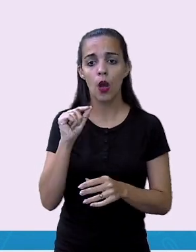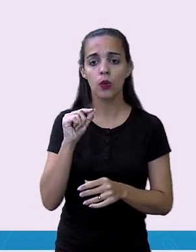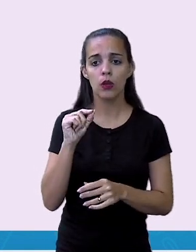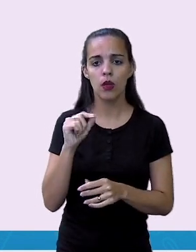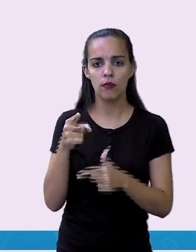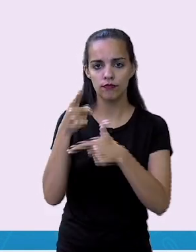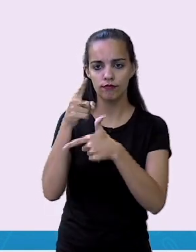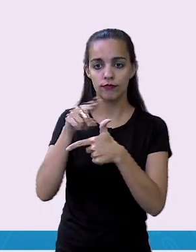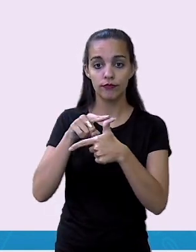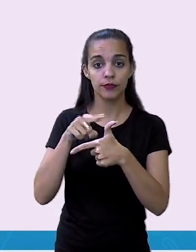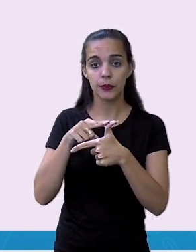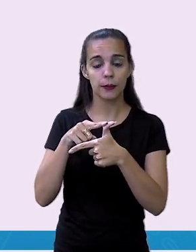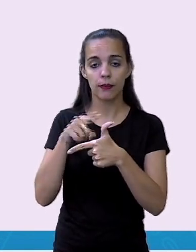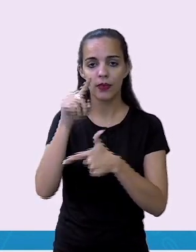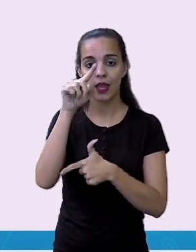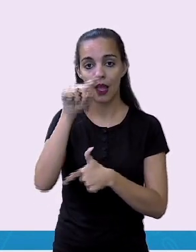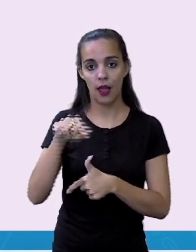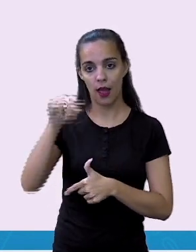quadrada de